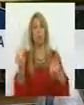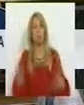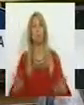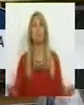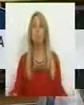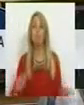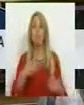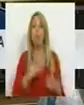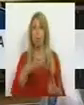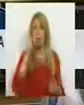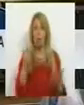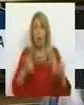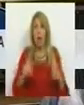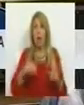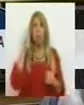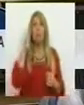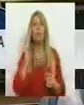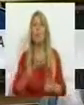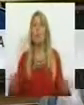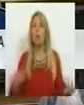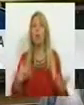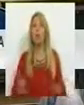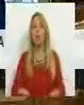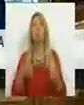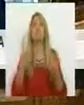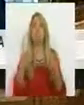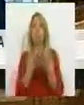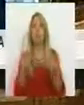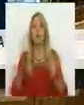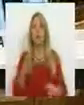de ver neste acordo o que é que está previsto. Muito obrigada, o que é que consegue ultrapassar. Senhora deputada Idália Serrão.